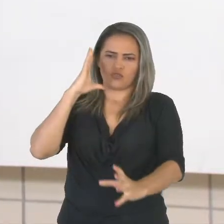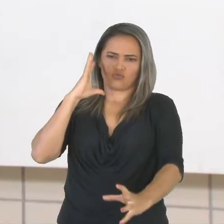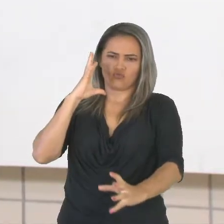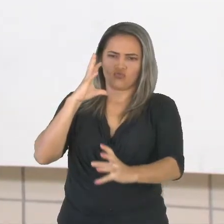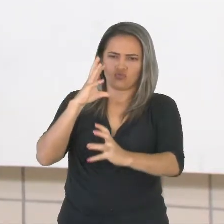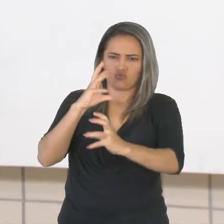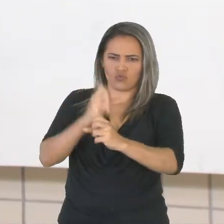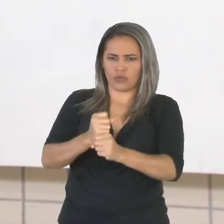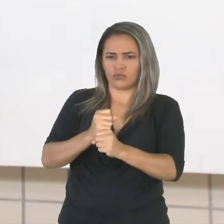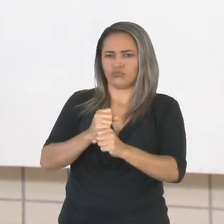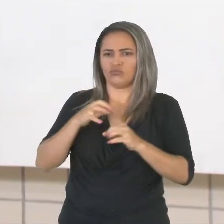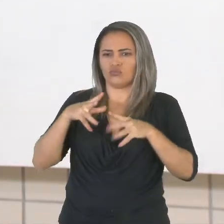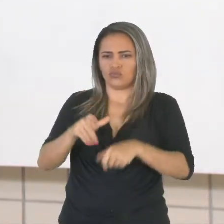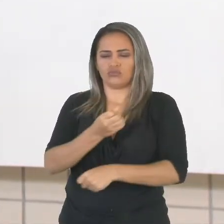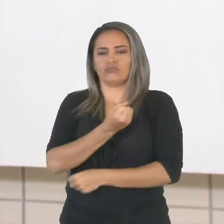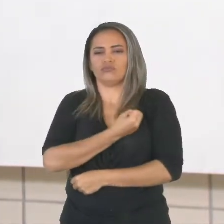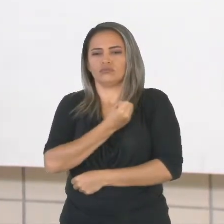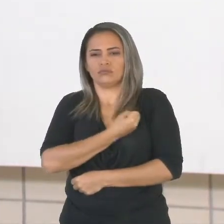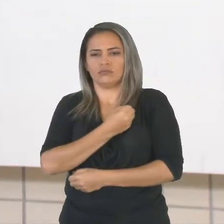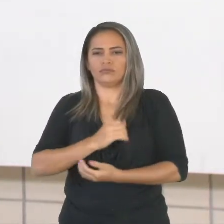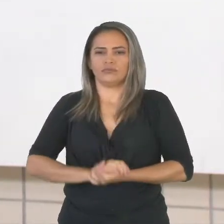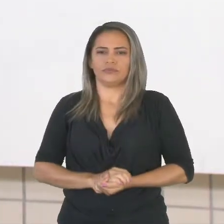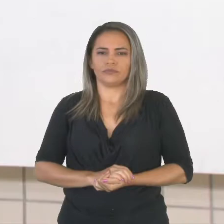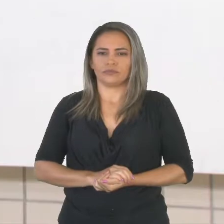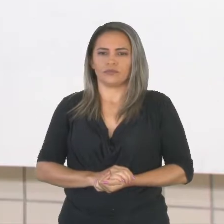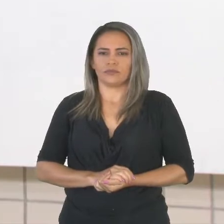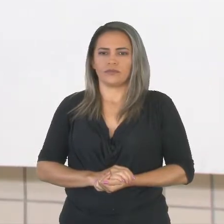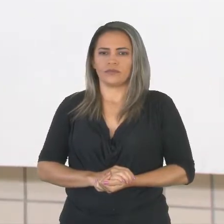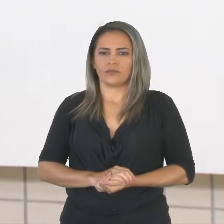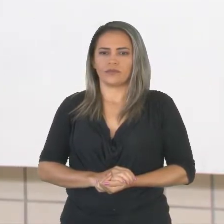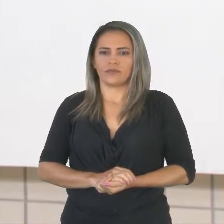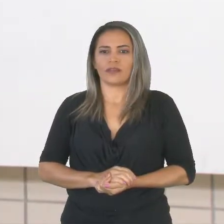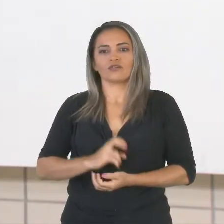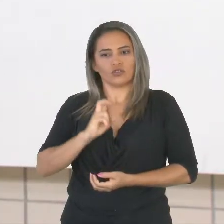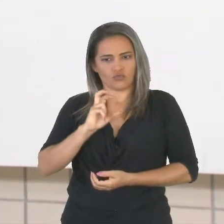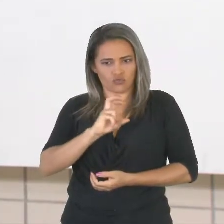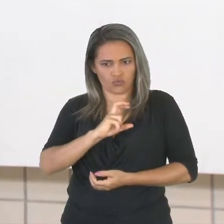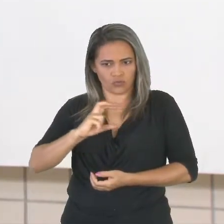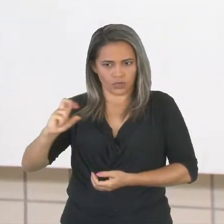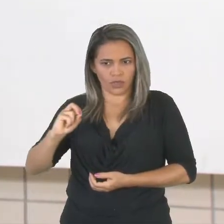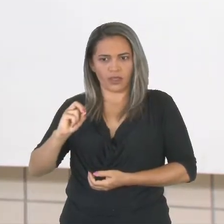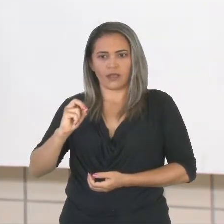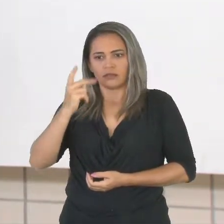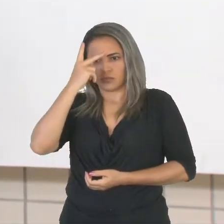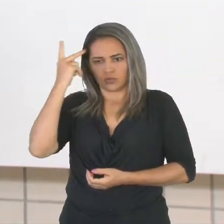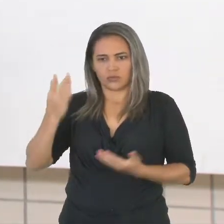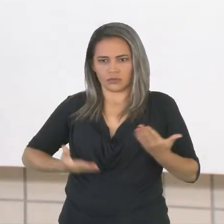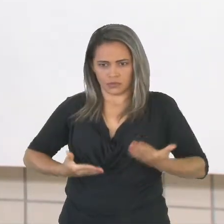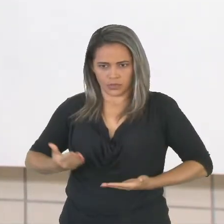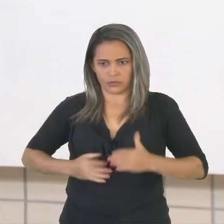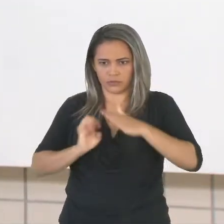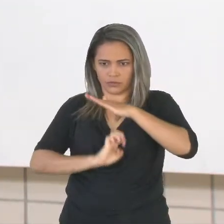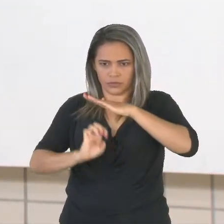esses números, eu tenho os mesmos 500 funcionários da empresa. Bom, a minha frequência